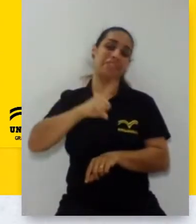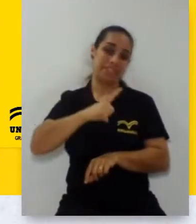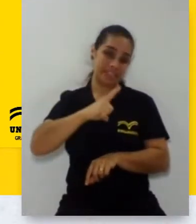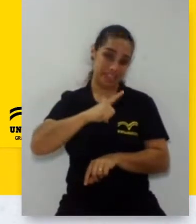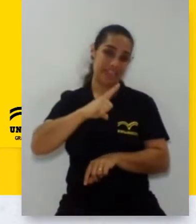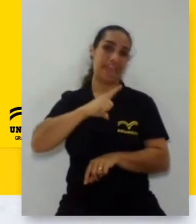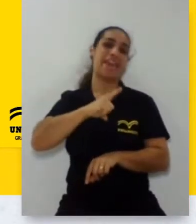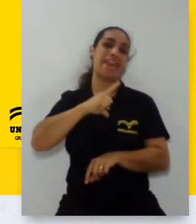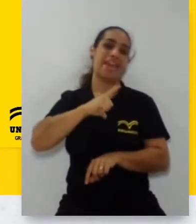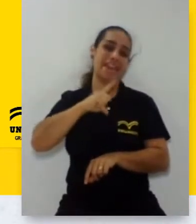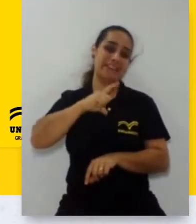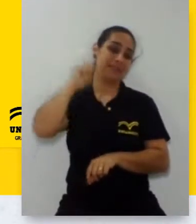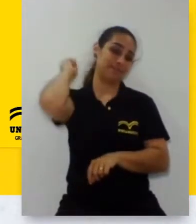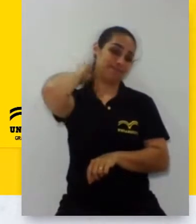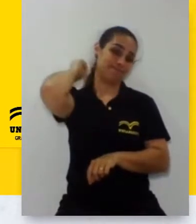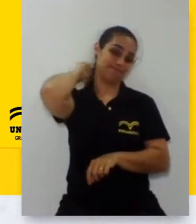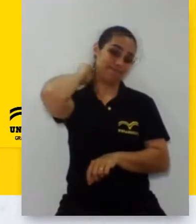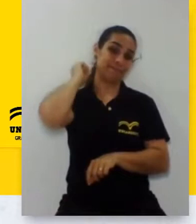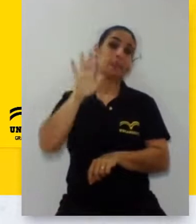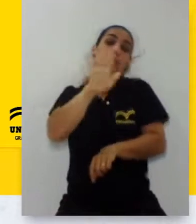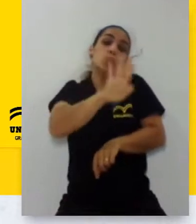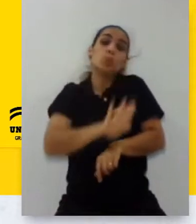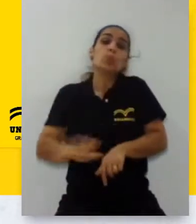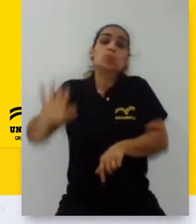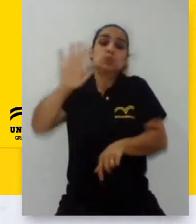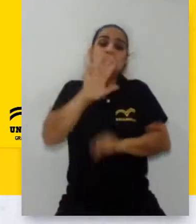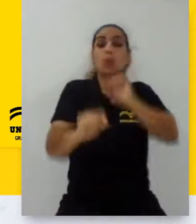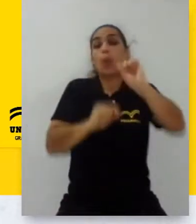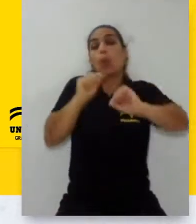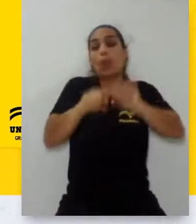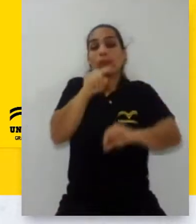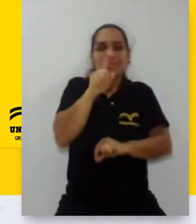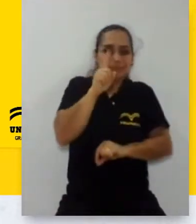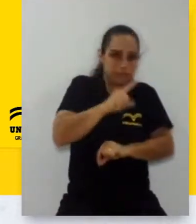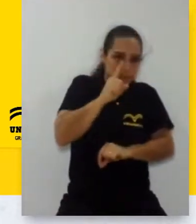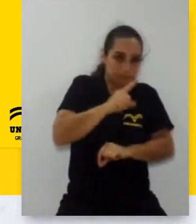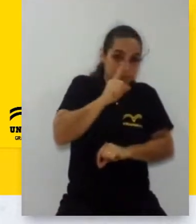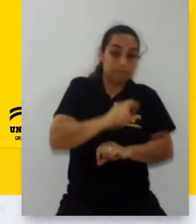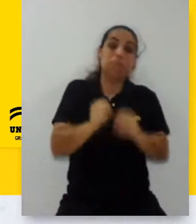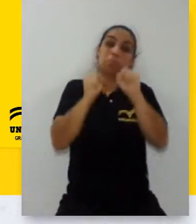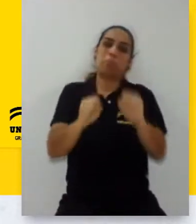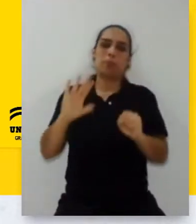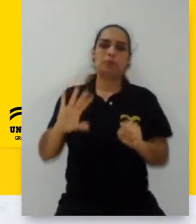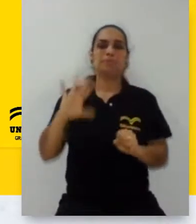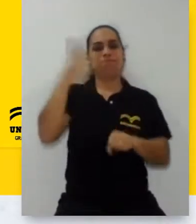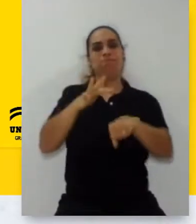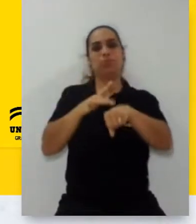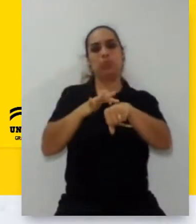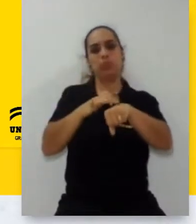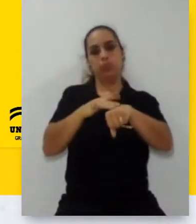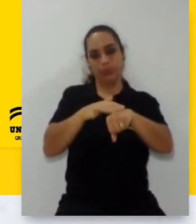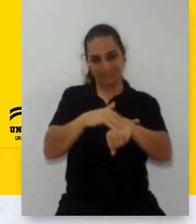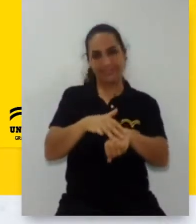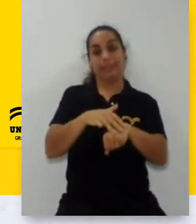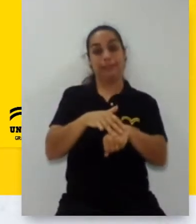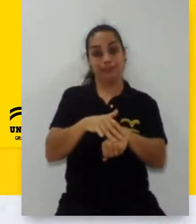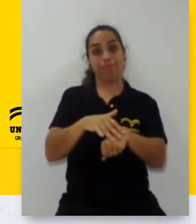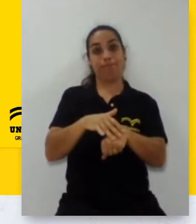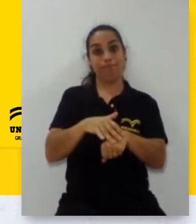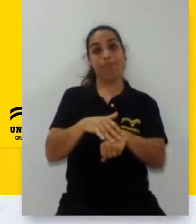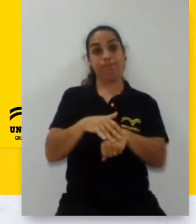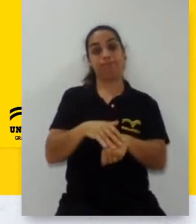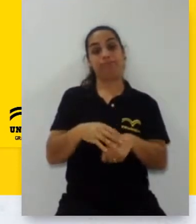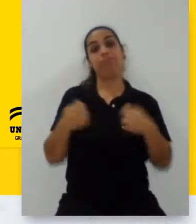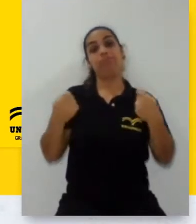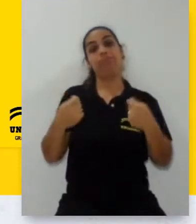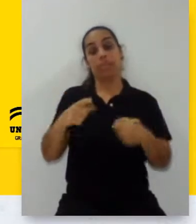que é um fator de risco que leva a essas causas que levam a essas doenças. E aí nós temos inatividade física e